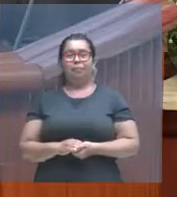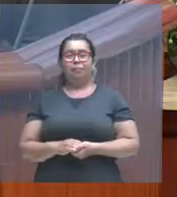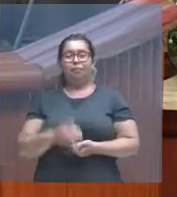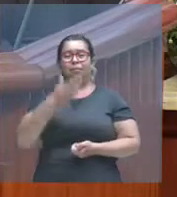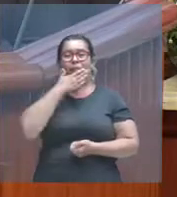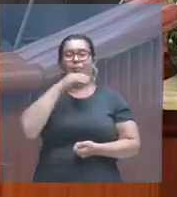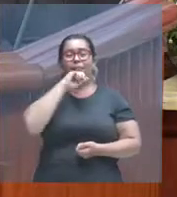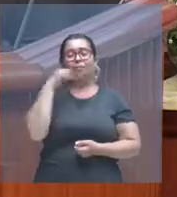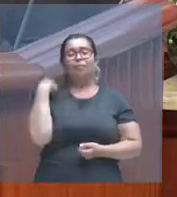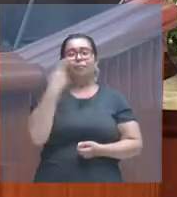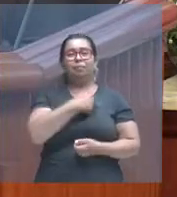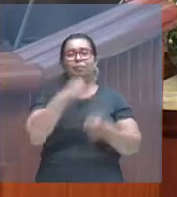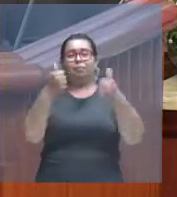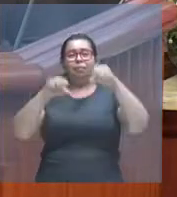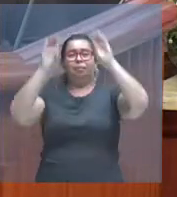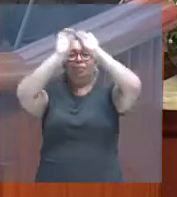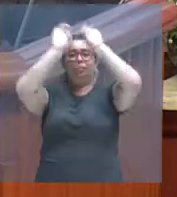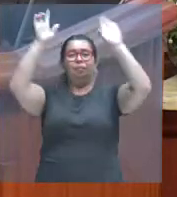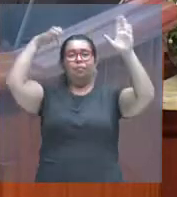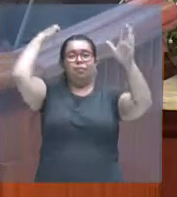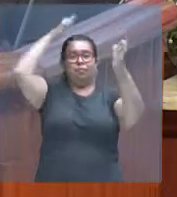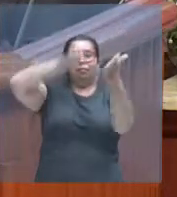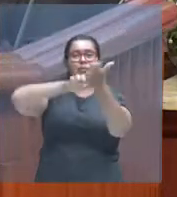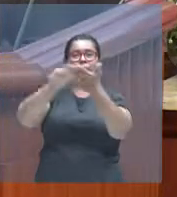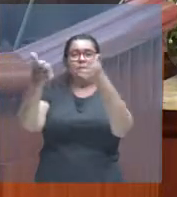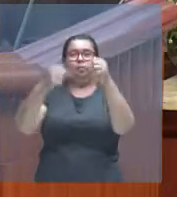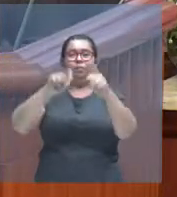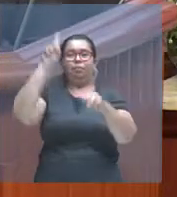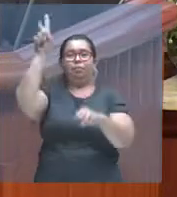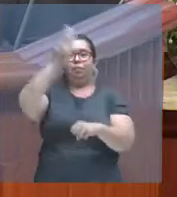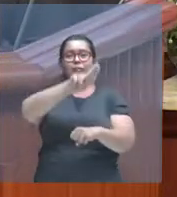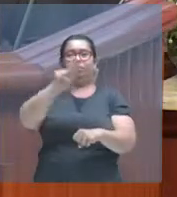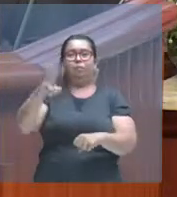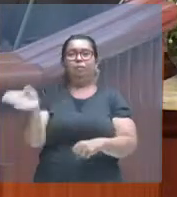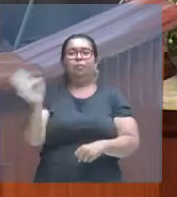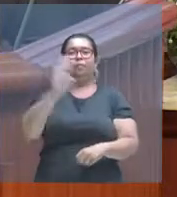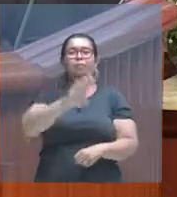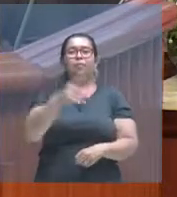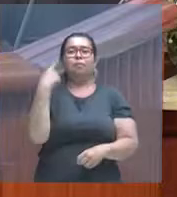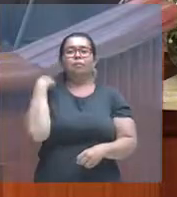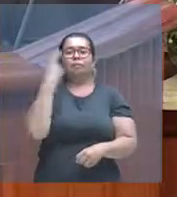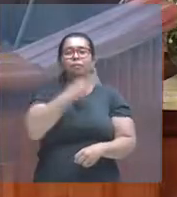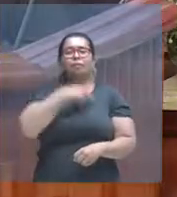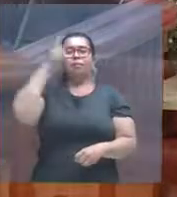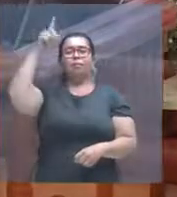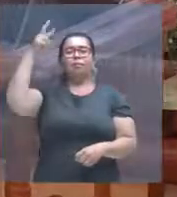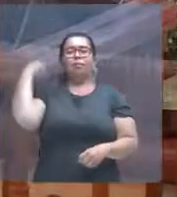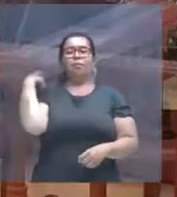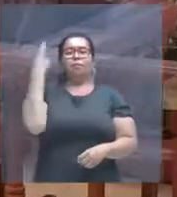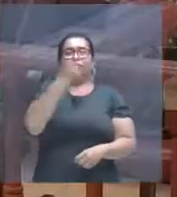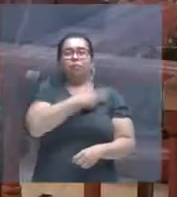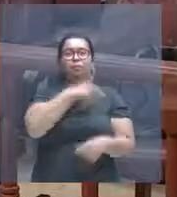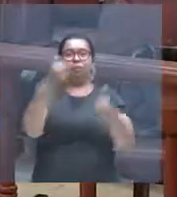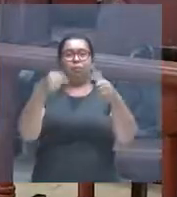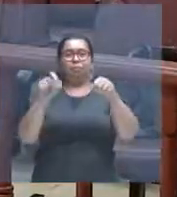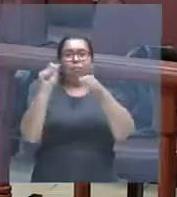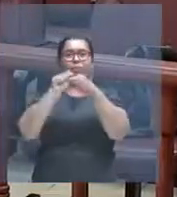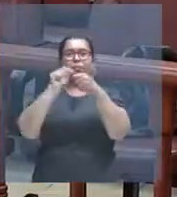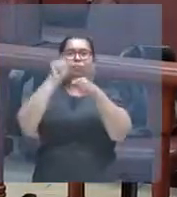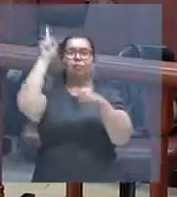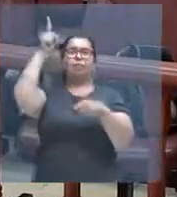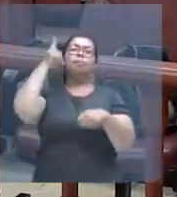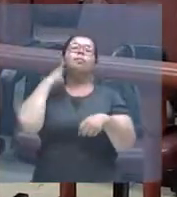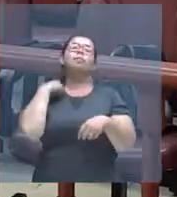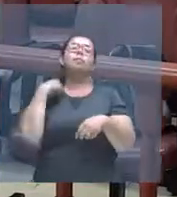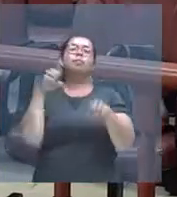Pai Nosso, que estás nos céus, santificado seja o teu nome. Venha a nós o teu reino, e seja